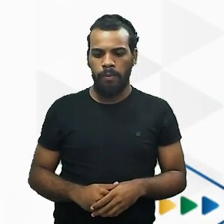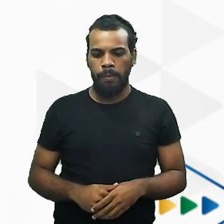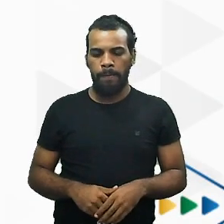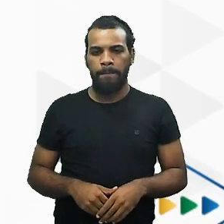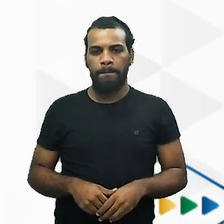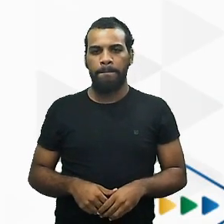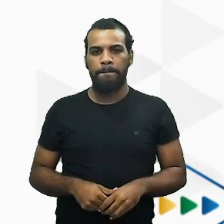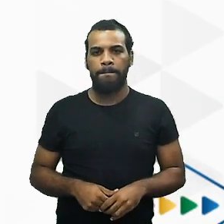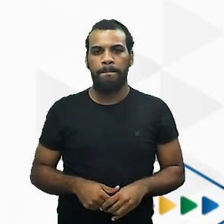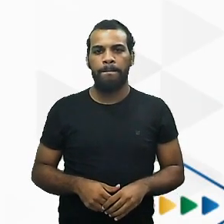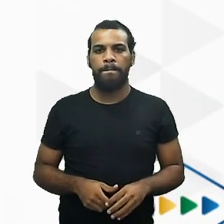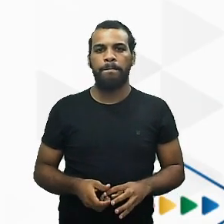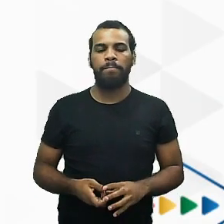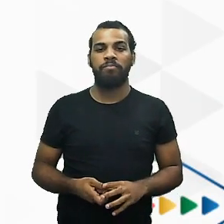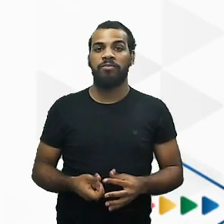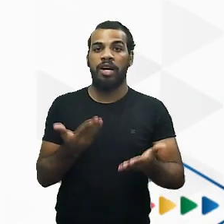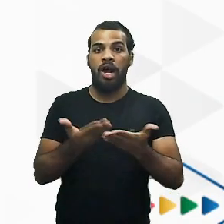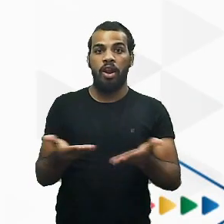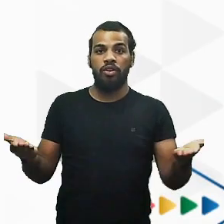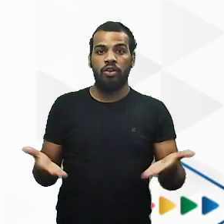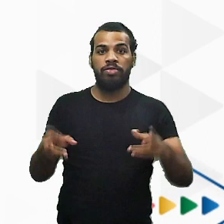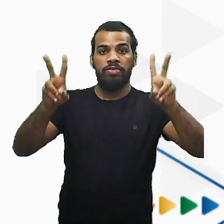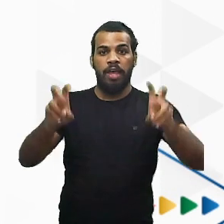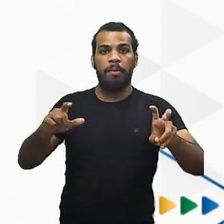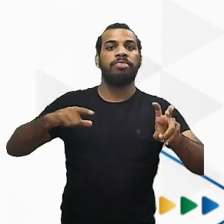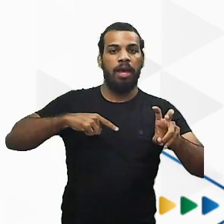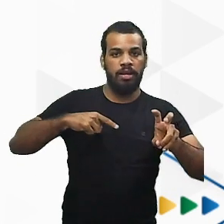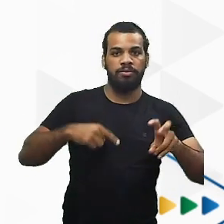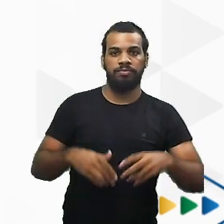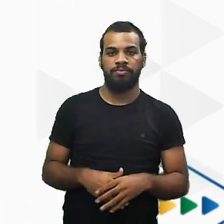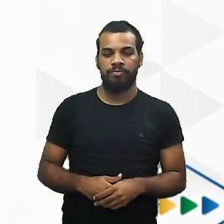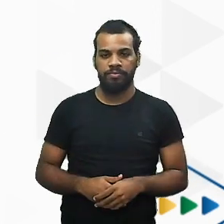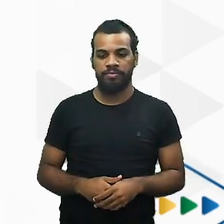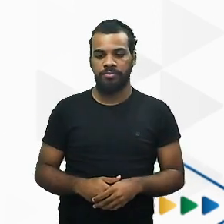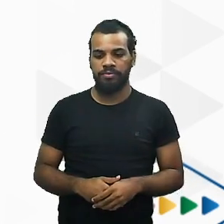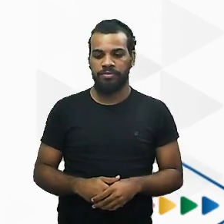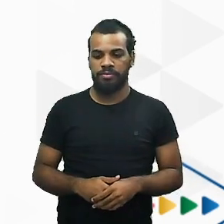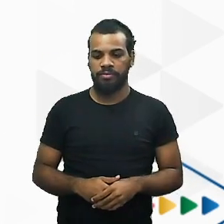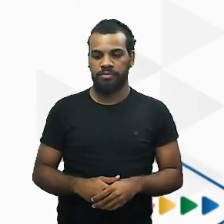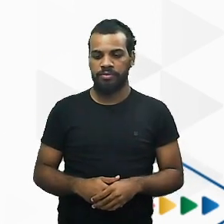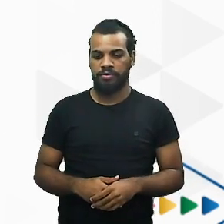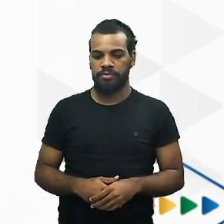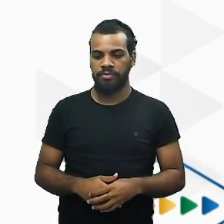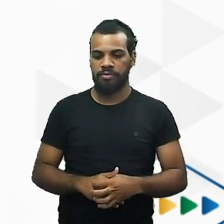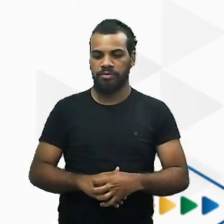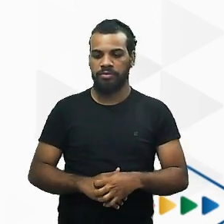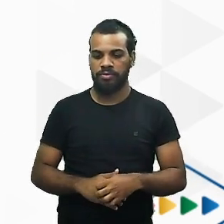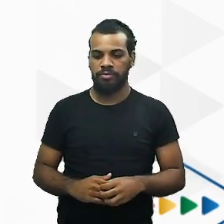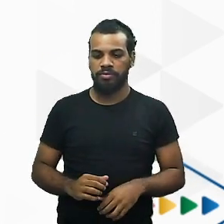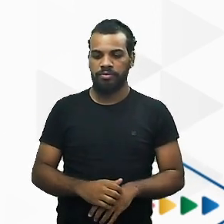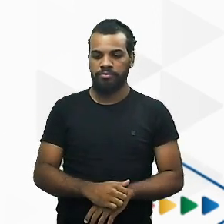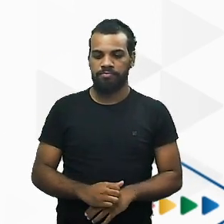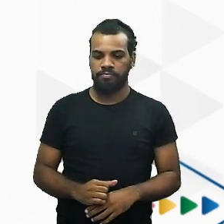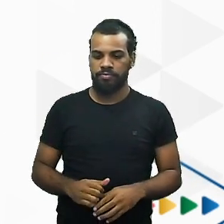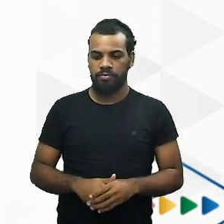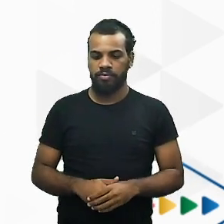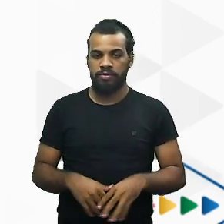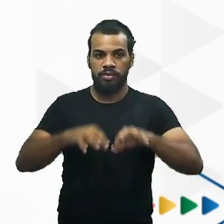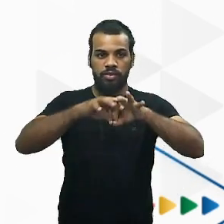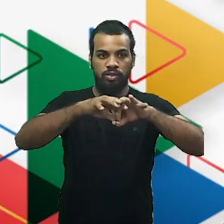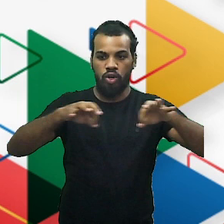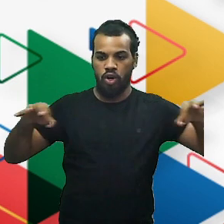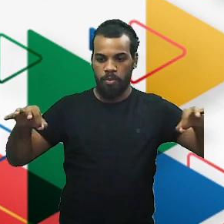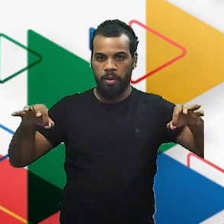tenho a aula de hoje com o seguinte tema: distância entre dois pontos,